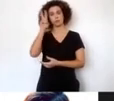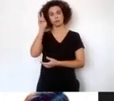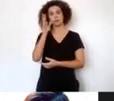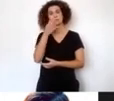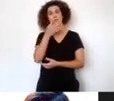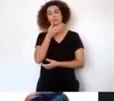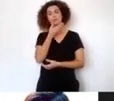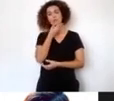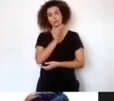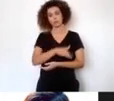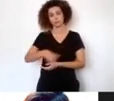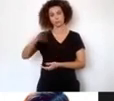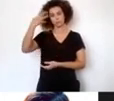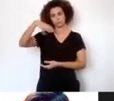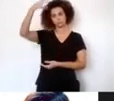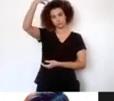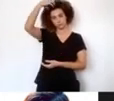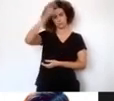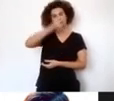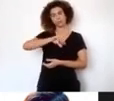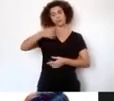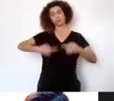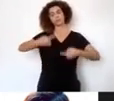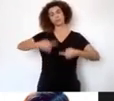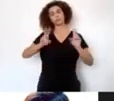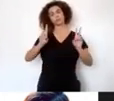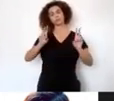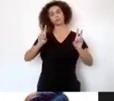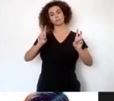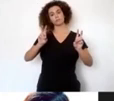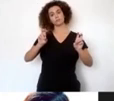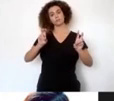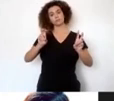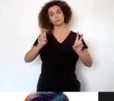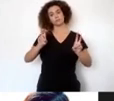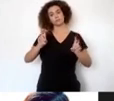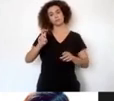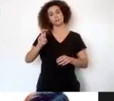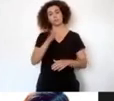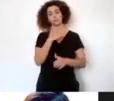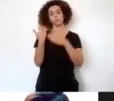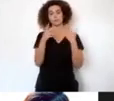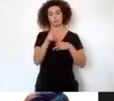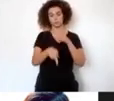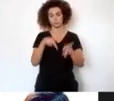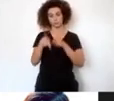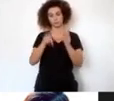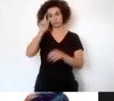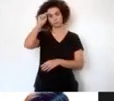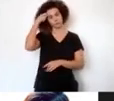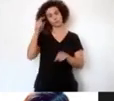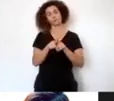muito importante que vai debater e abrir essa discussão sobre o genocídio da população negra e a infância